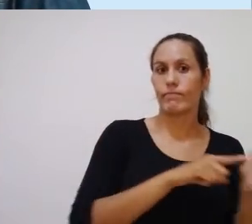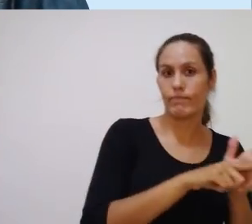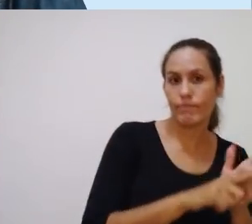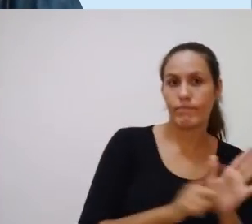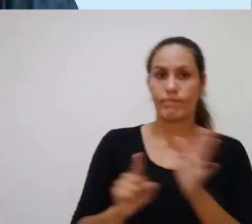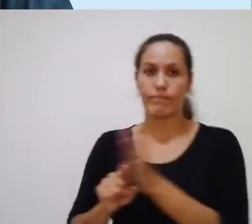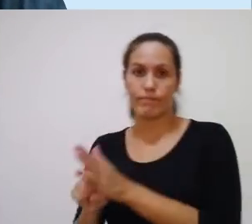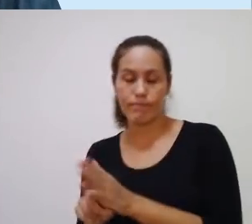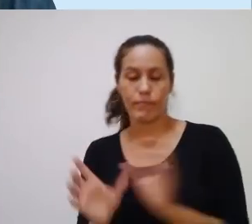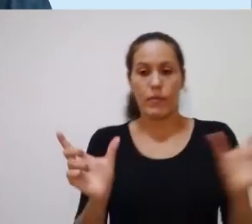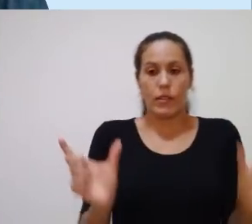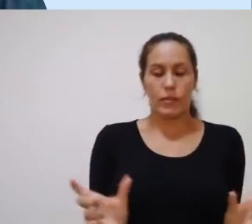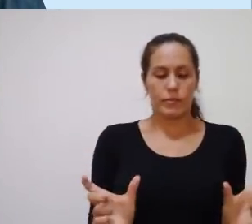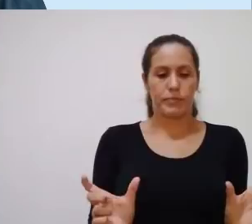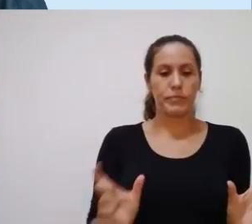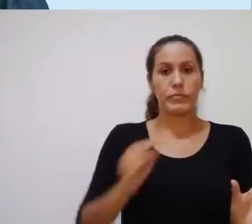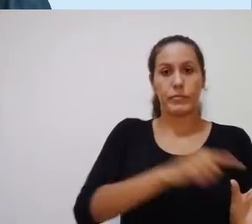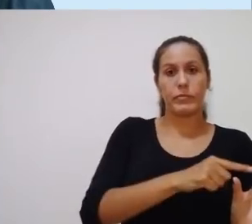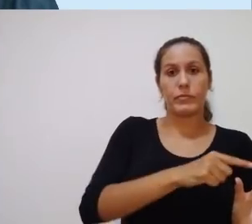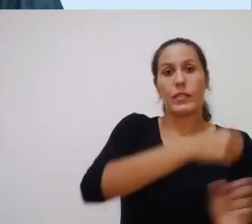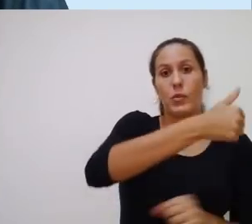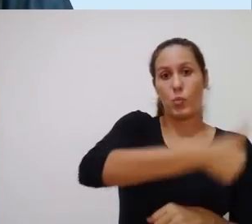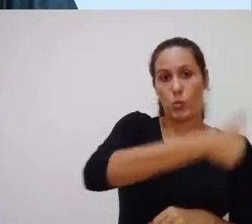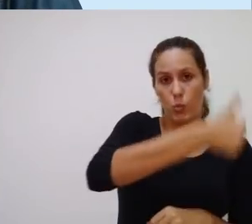tanto qualitativa ou